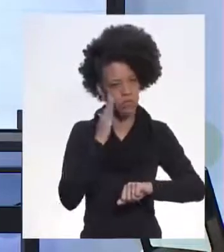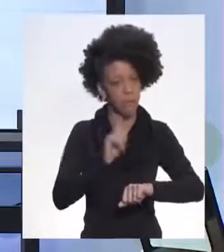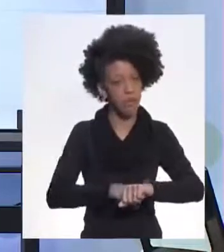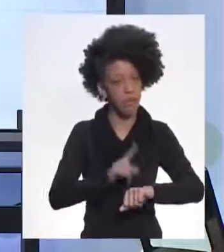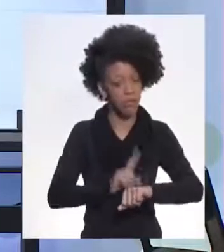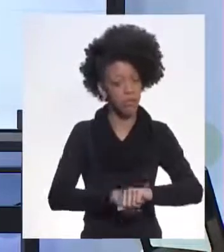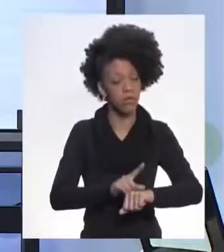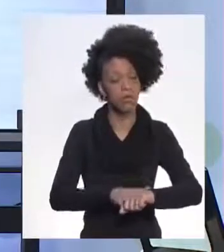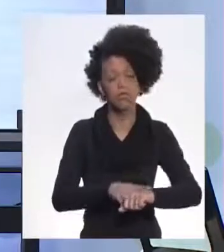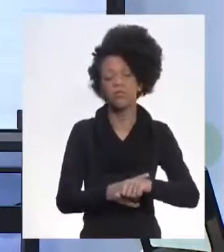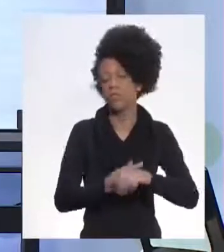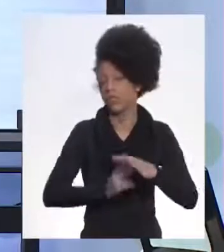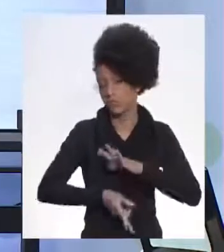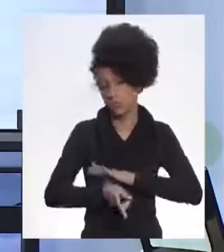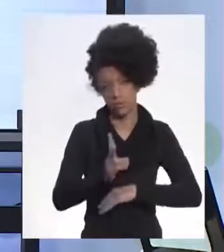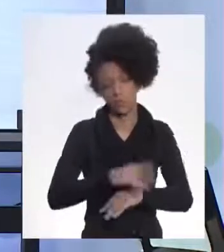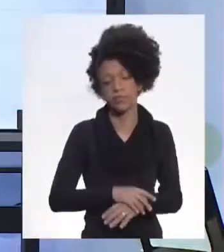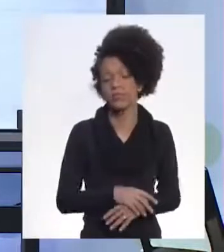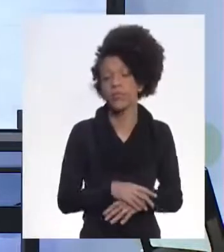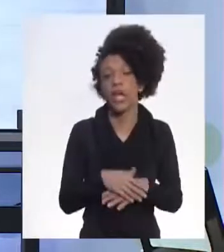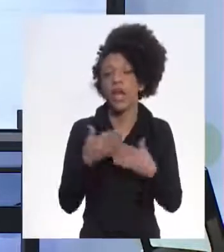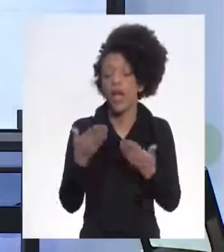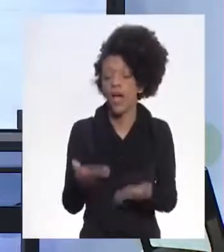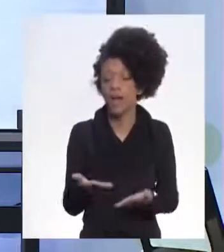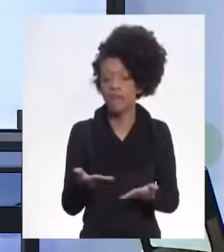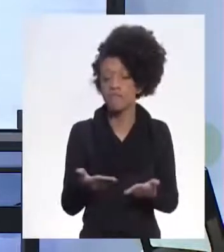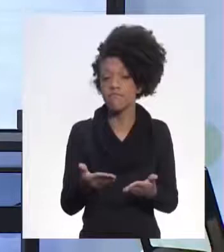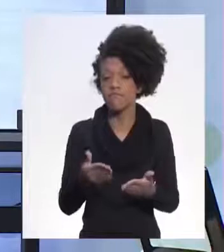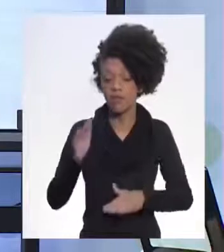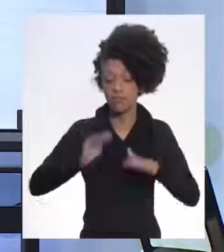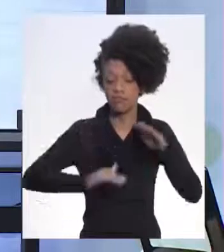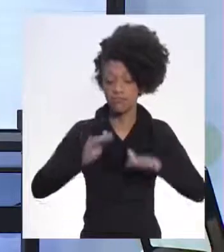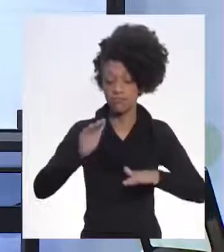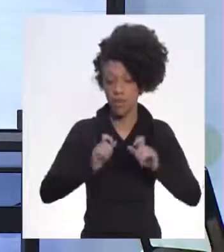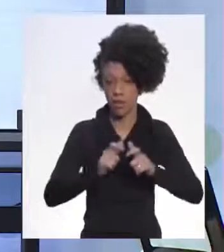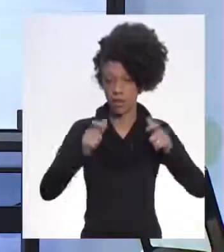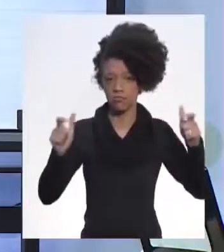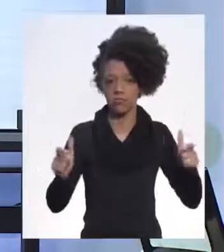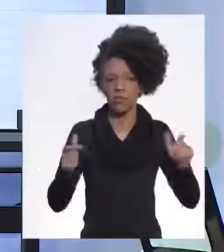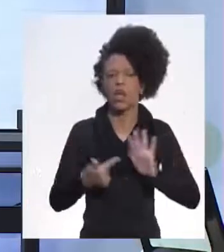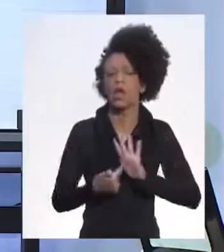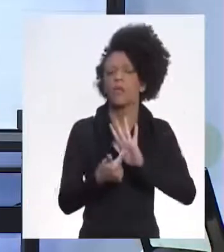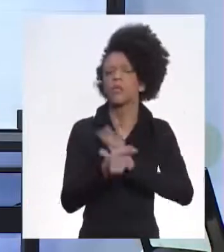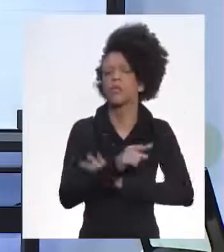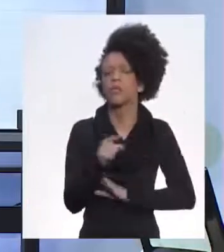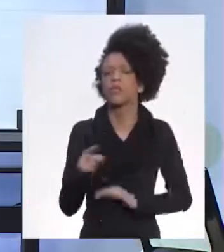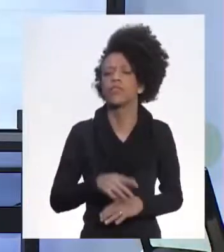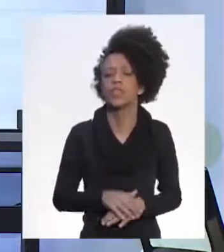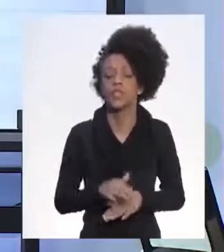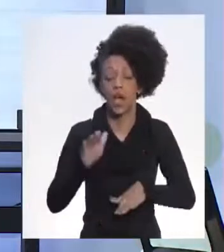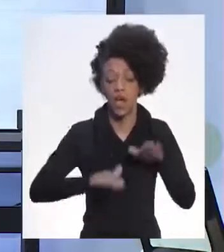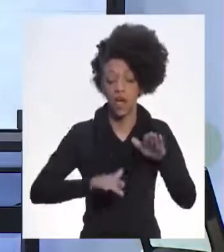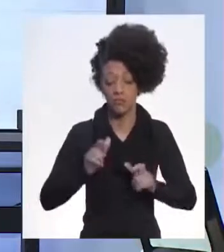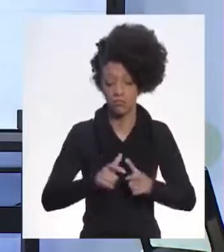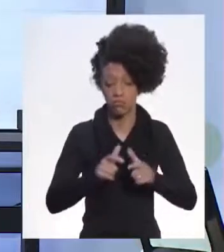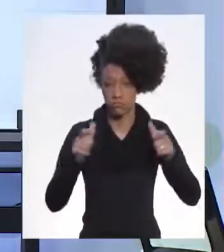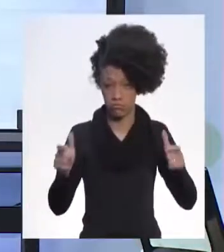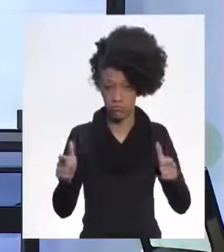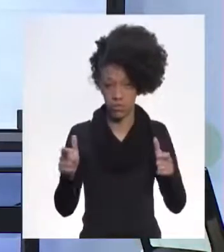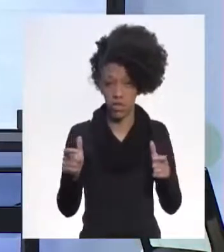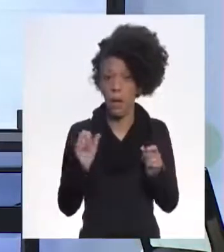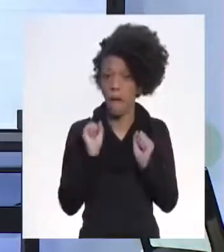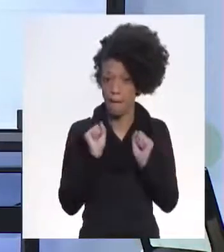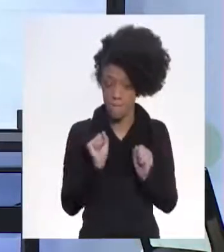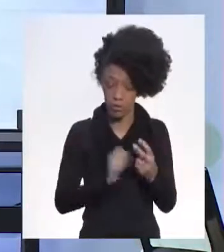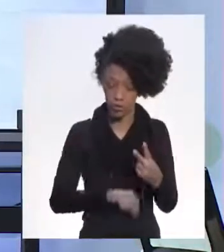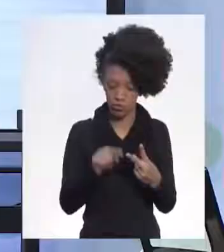horário e assim por diante. Essa é a relação de grandeza. O que eu quero mostrar para vocês? Essa relação de grandeza, eu posso ter duas